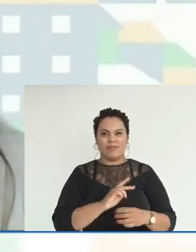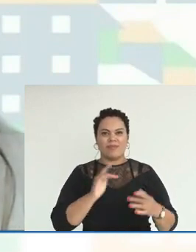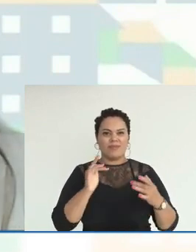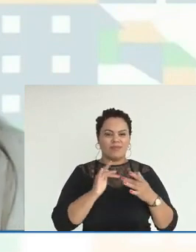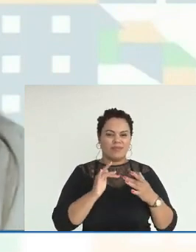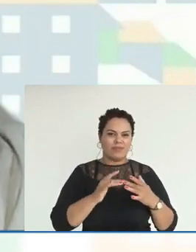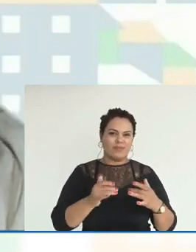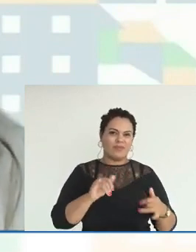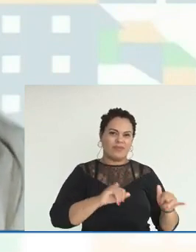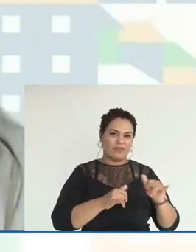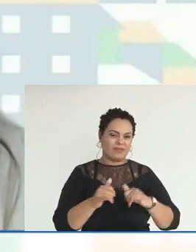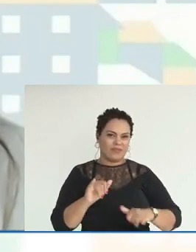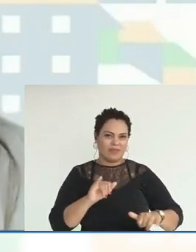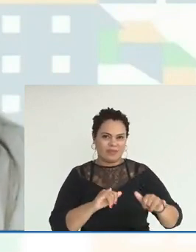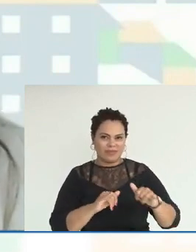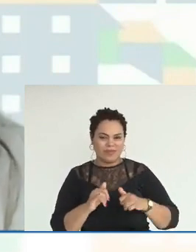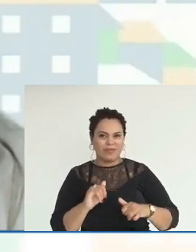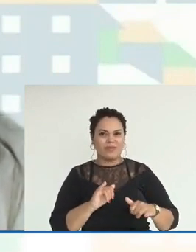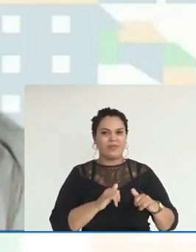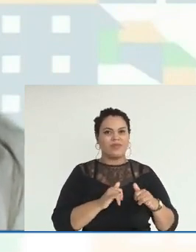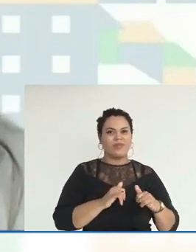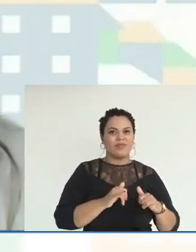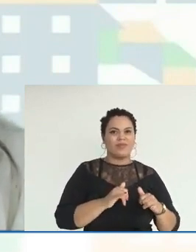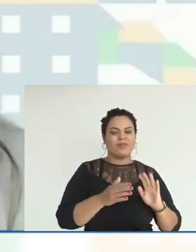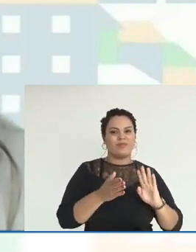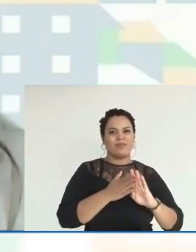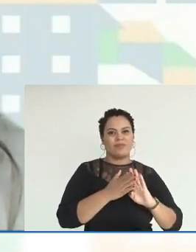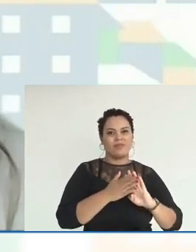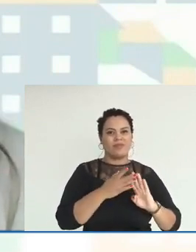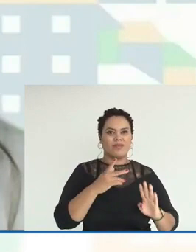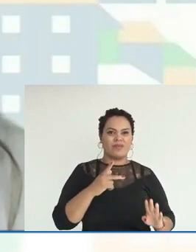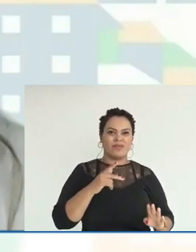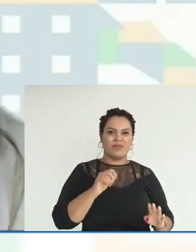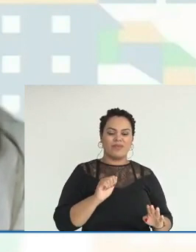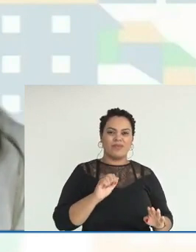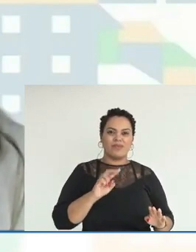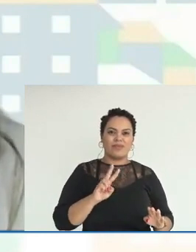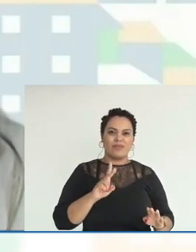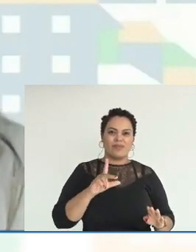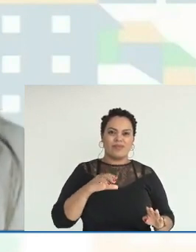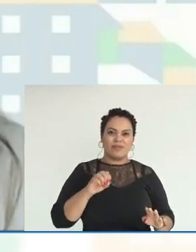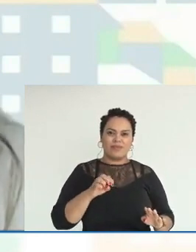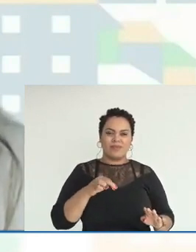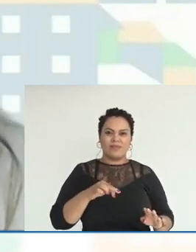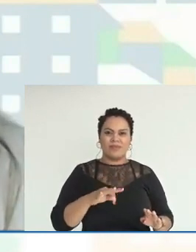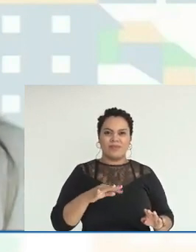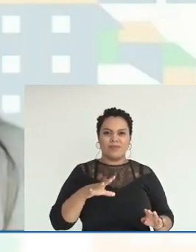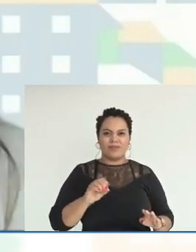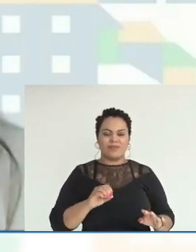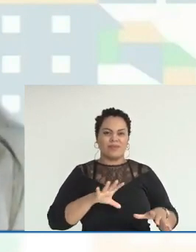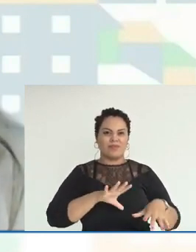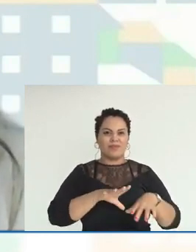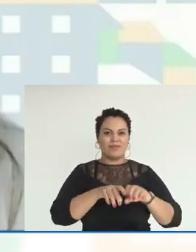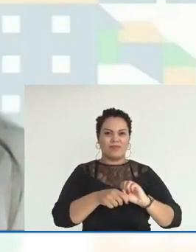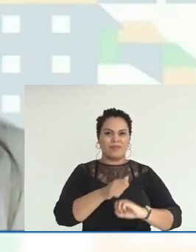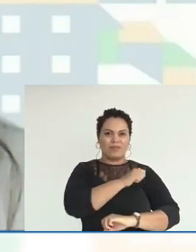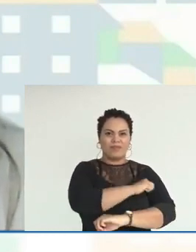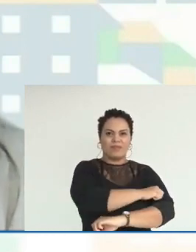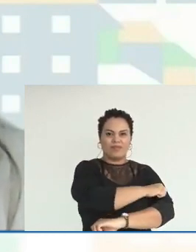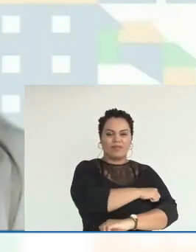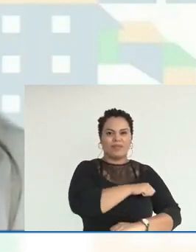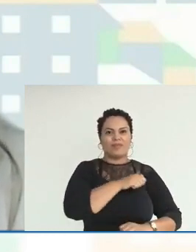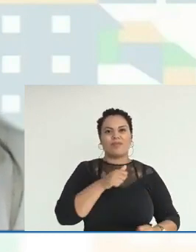São Paulo, chamamos o proponente Paulo Tenório de Cerqueira Neto. Ele é graduado em Farmácia e Bioquímica pela